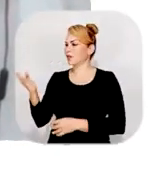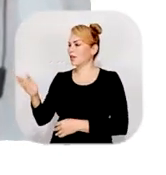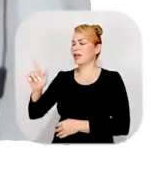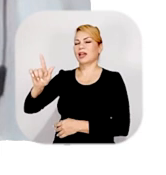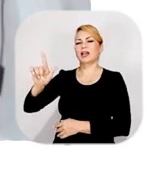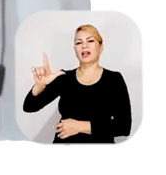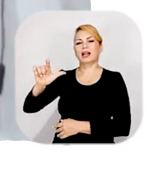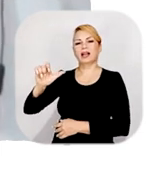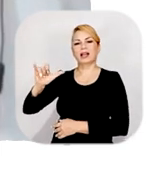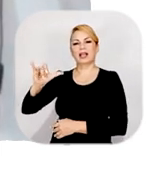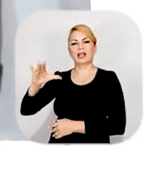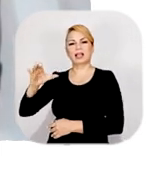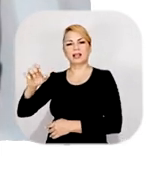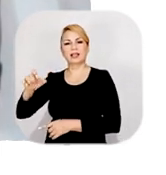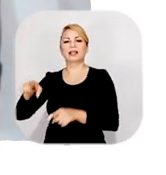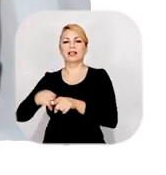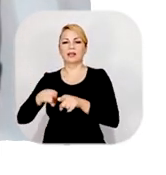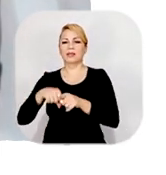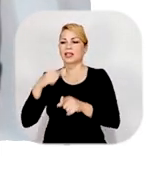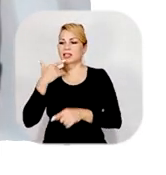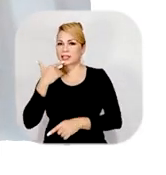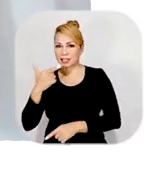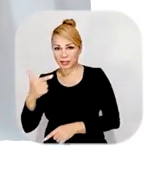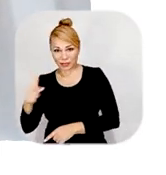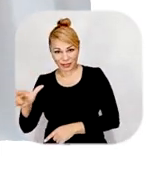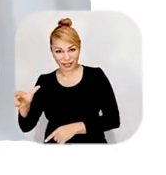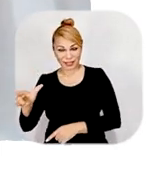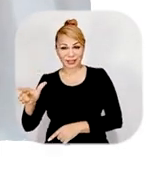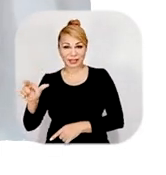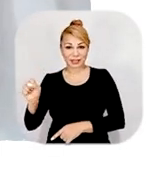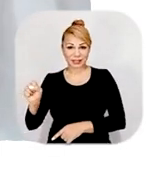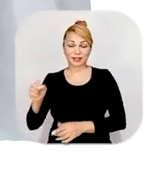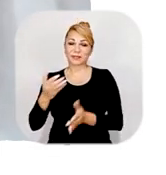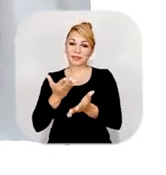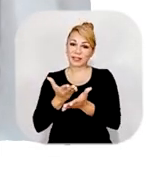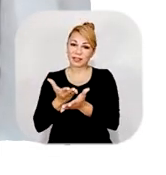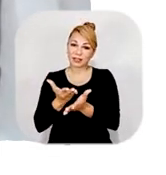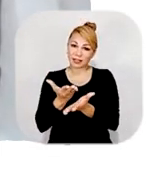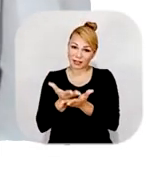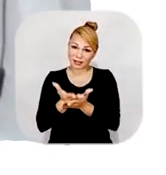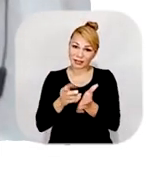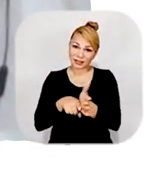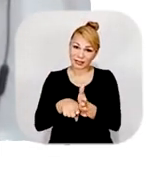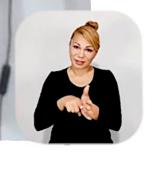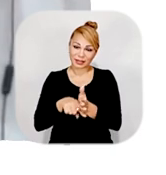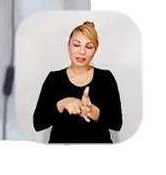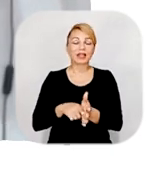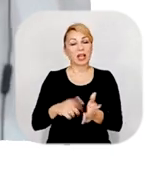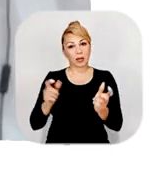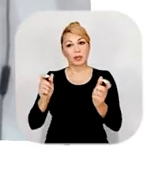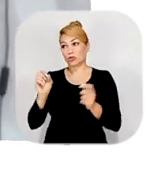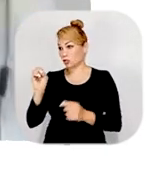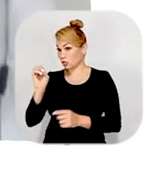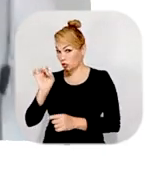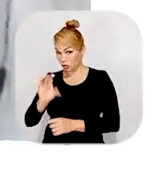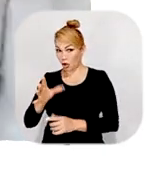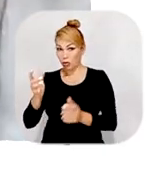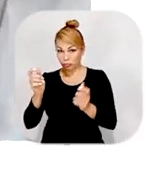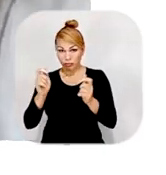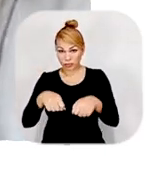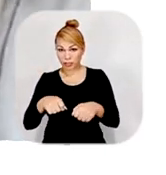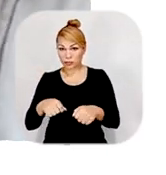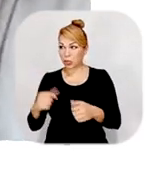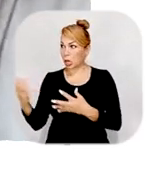linguistas. Foi interessante. É, isso realmente só foi possível, assim, porque muita gente colaborou, e vou deixar aqui muito